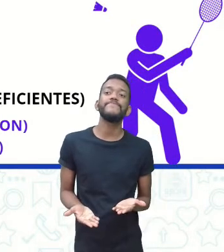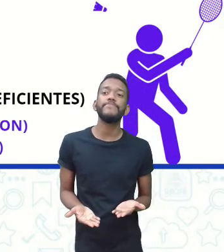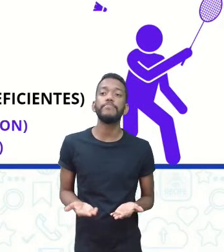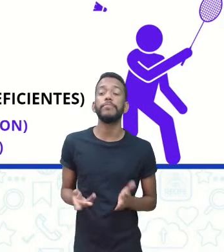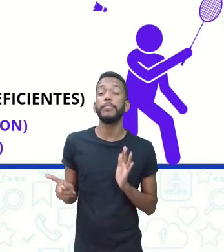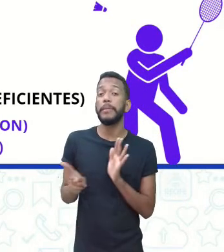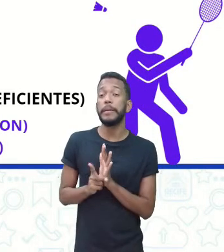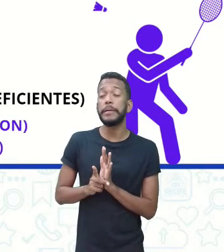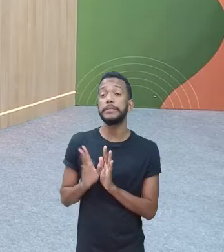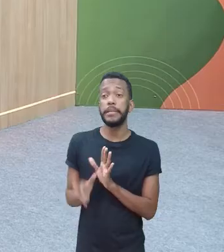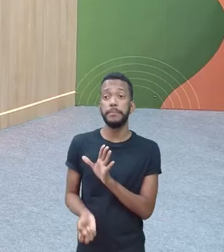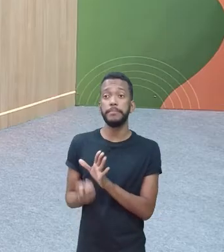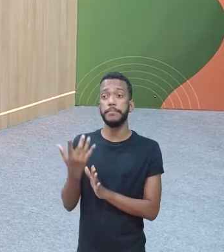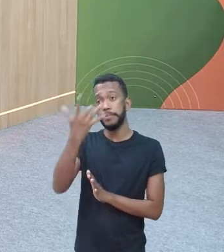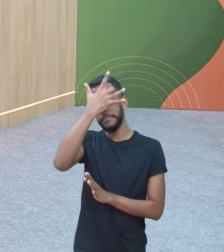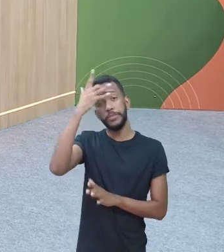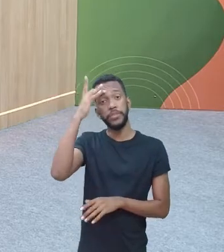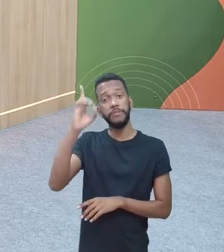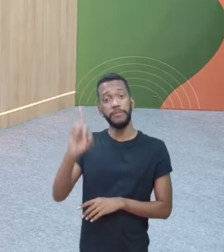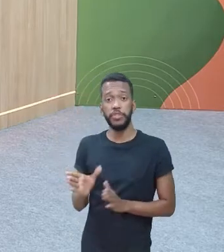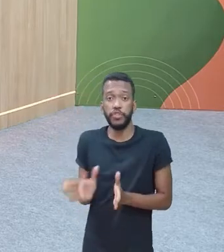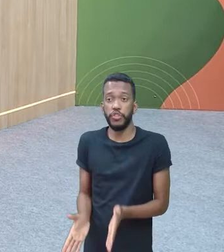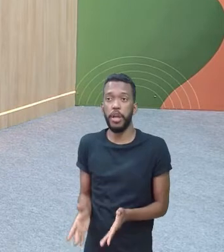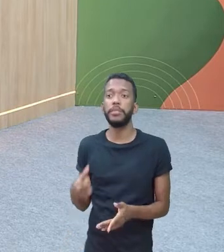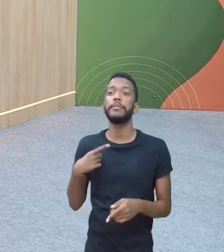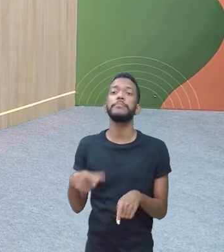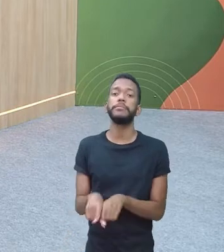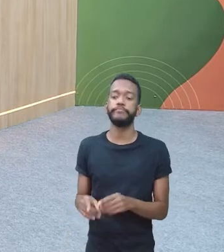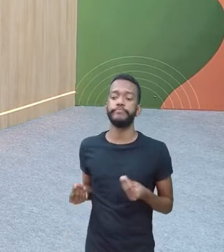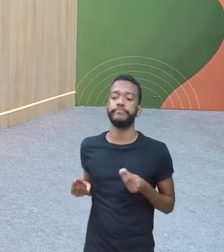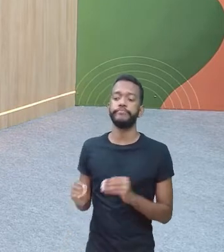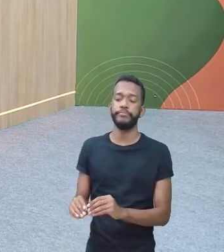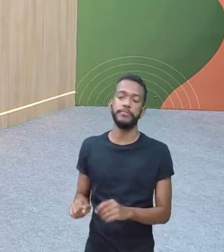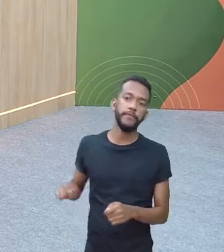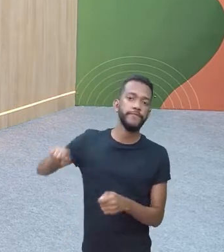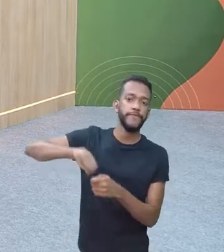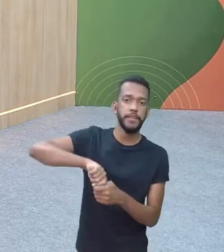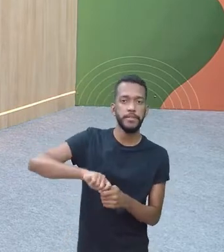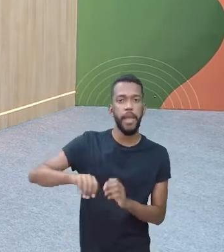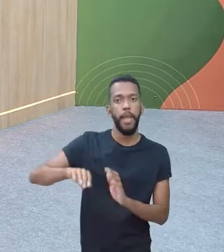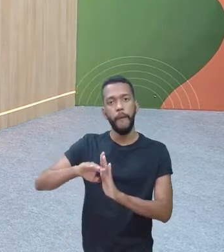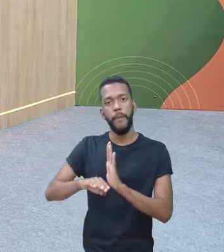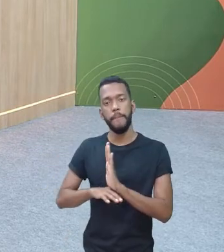essa modalidade para pessoas com deficiência e a ser regulamentada, né? No caso.